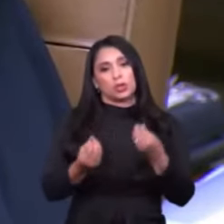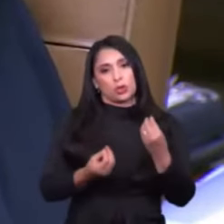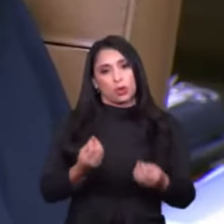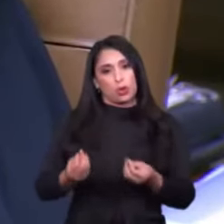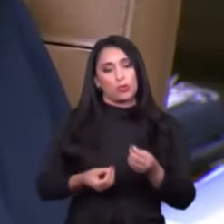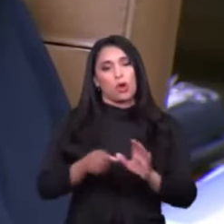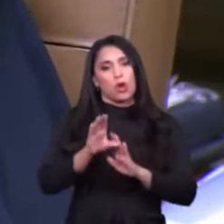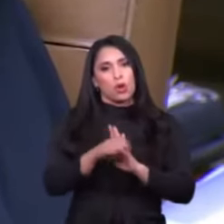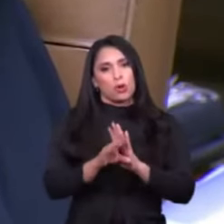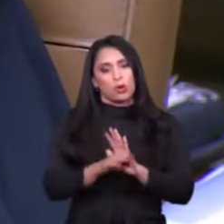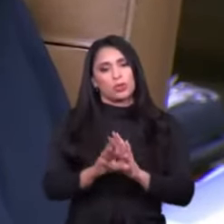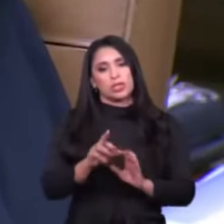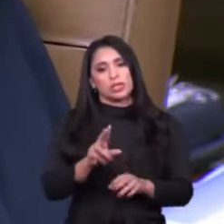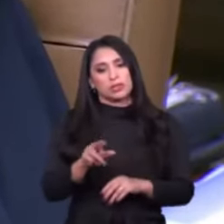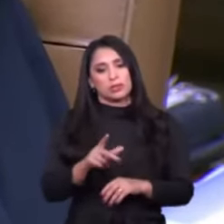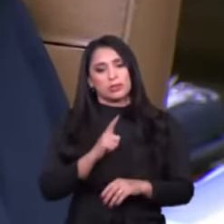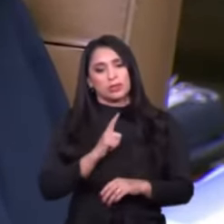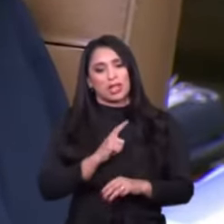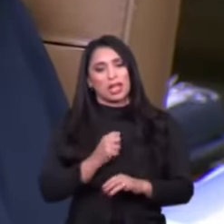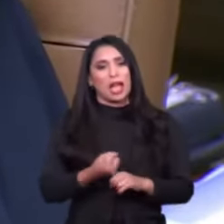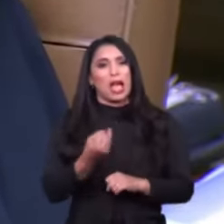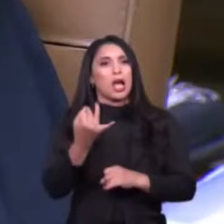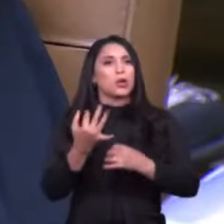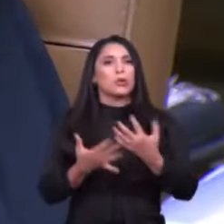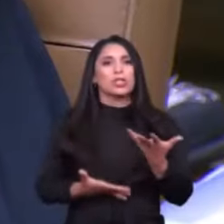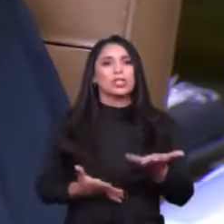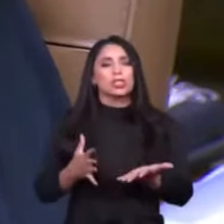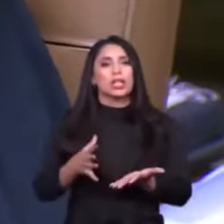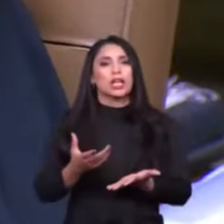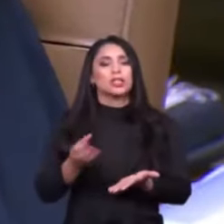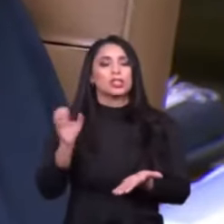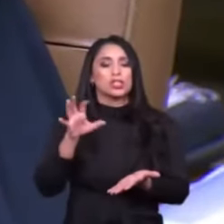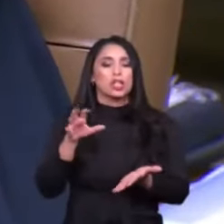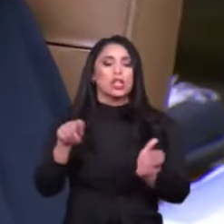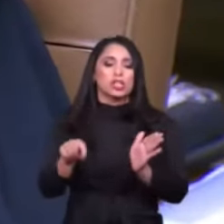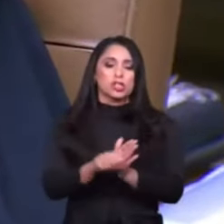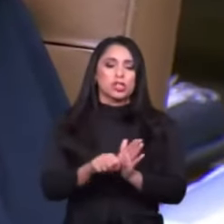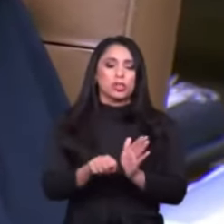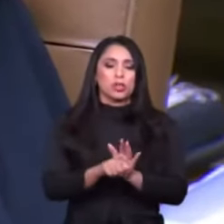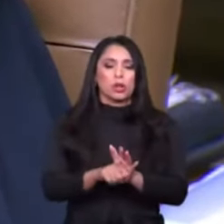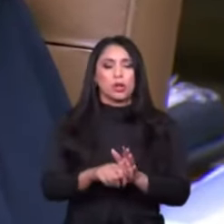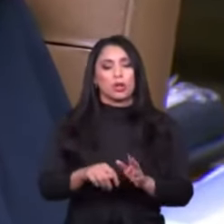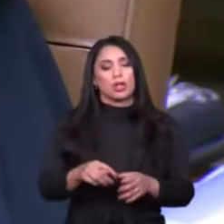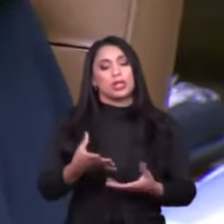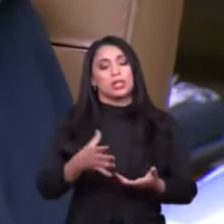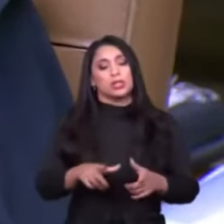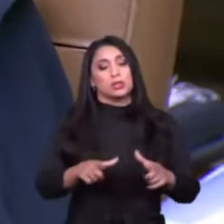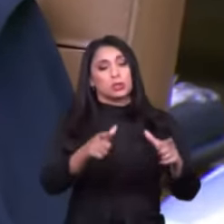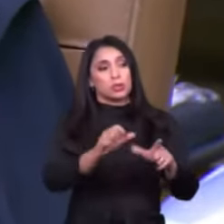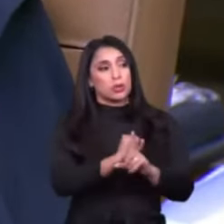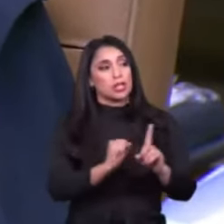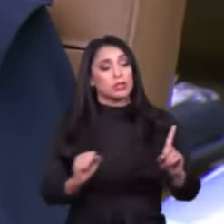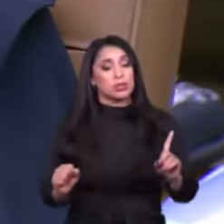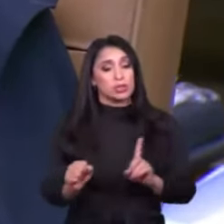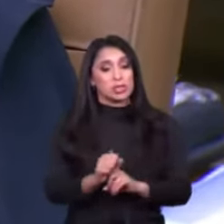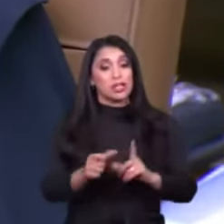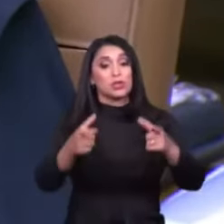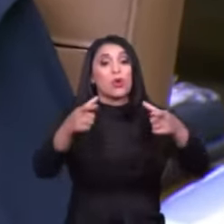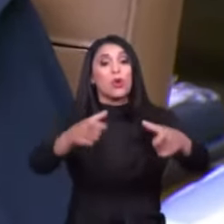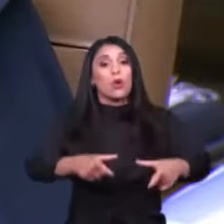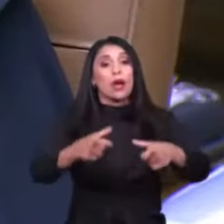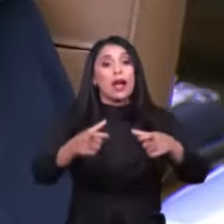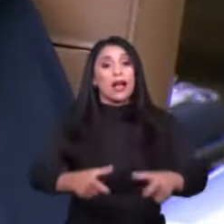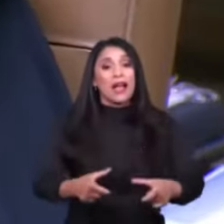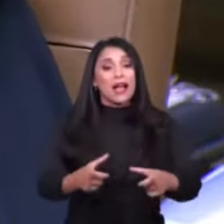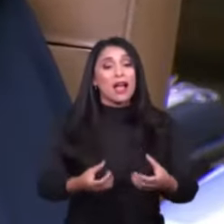conceitos indeterminados, como natureza e quantidade de substância apreendida, circunstâncias sociais e pessoais, além de considerações atinentes ao local, à conduta